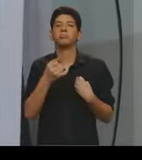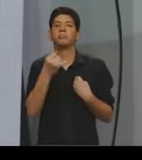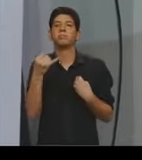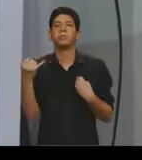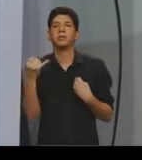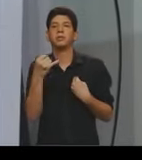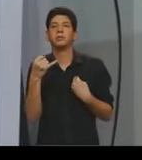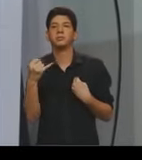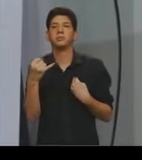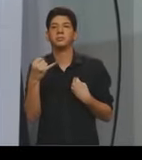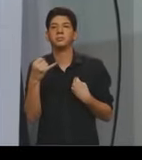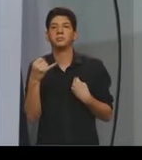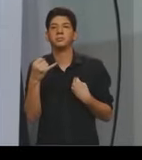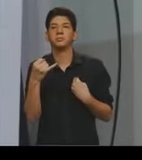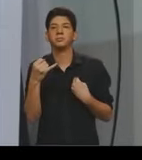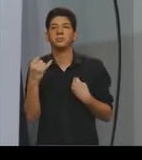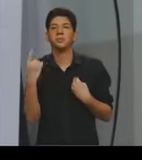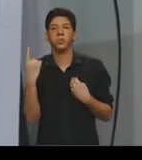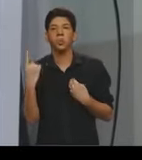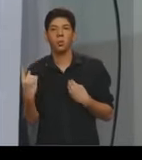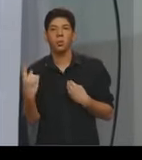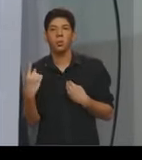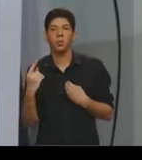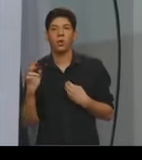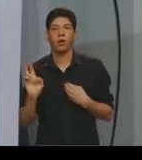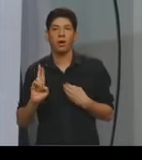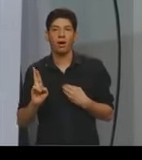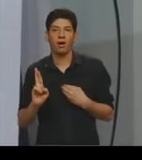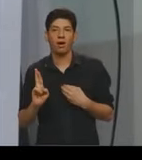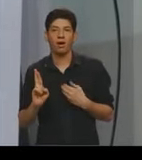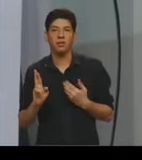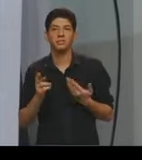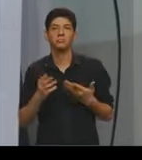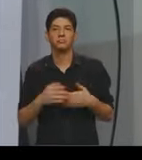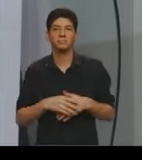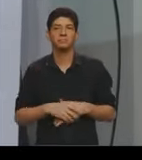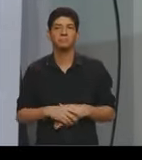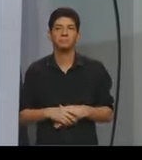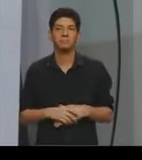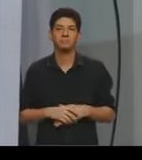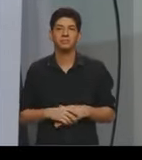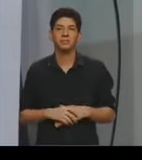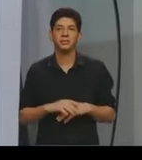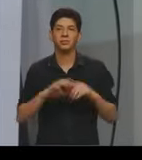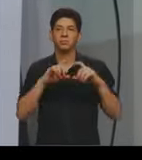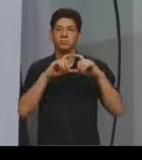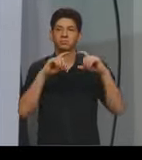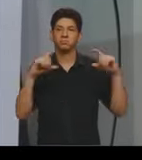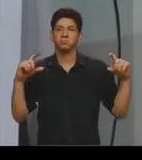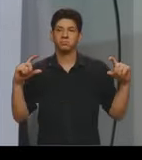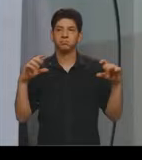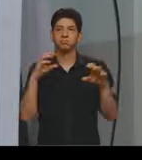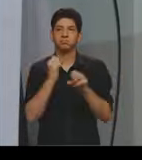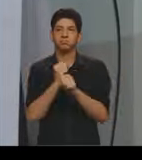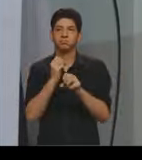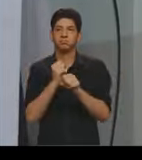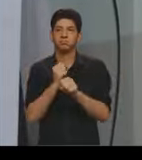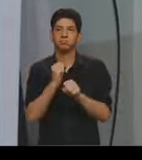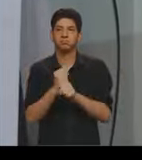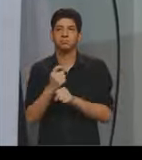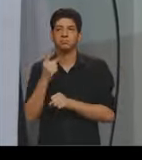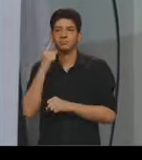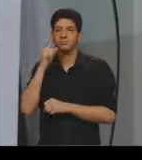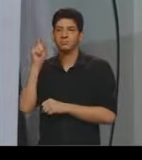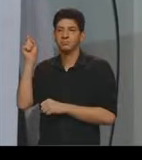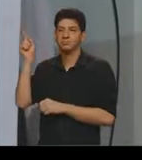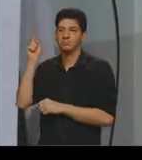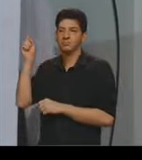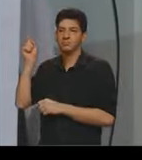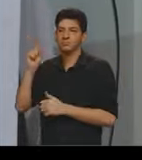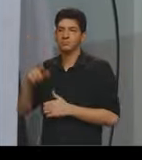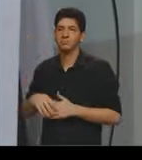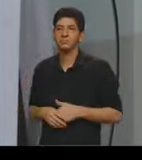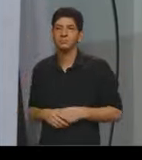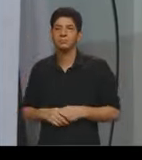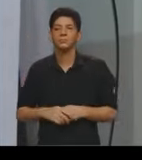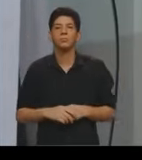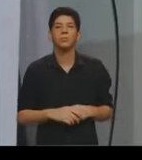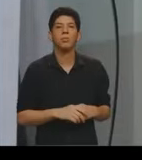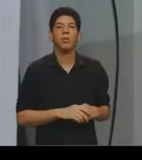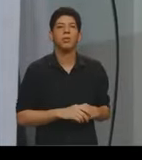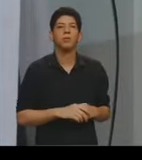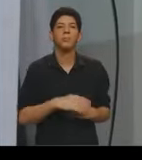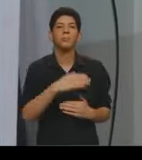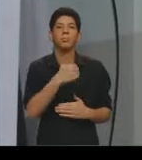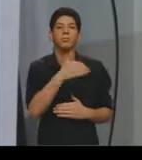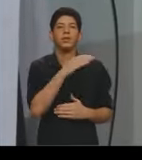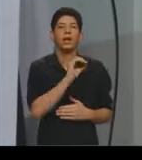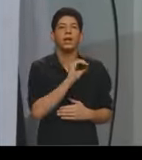né? 10 menos R$1, que voltou para mim. É mesmo? Então, na verdade, quanto que eu paguei? 10 menos